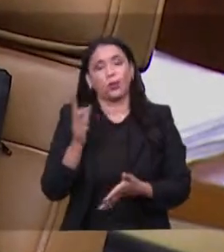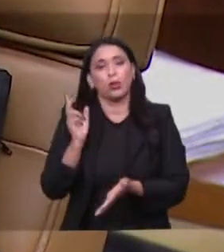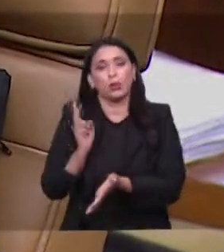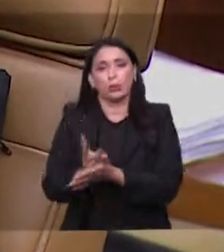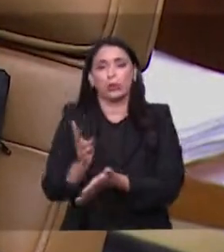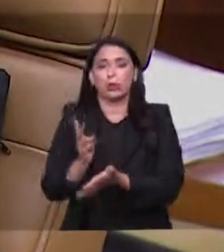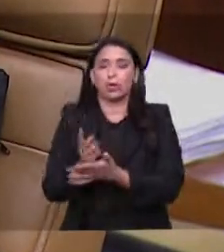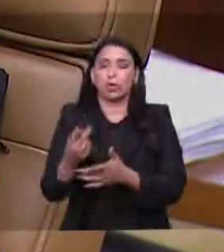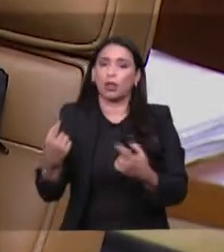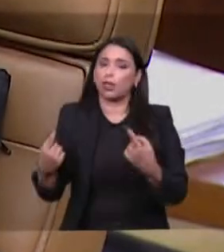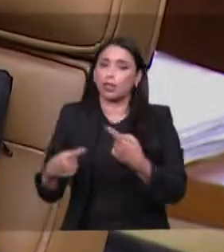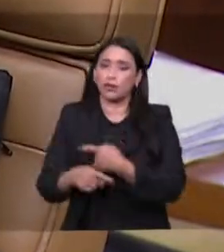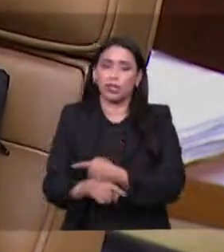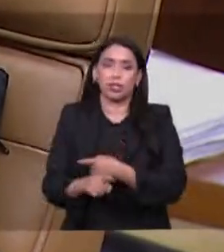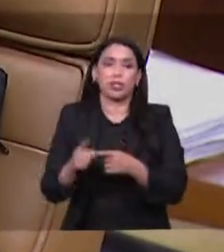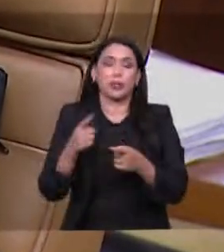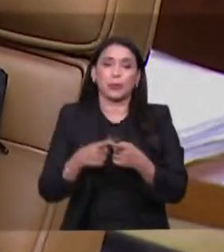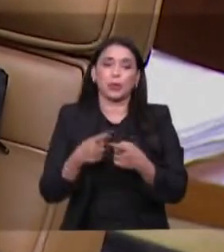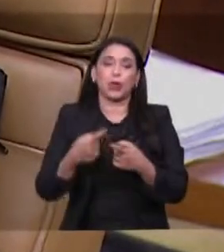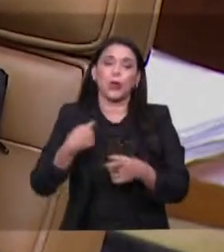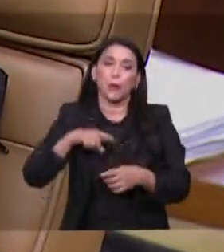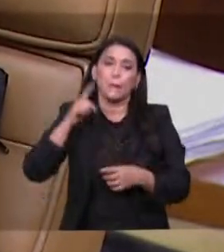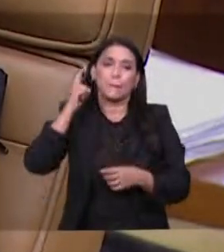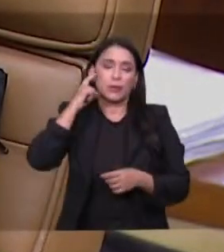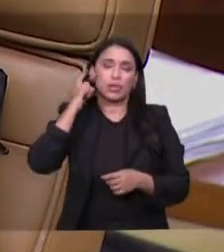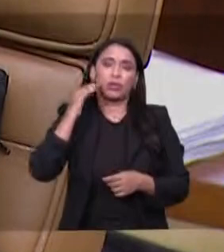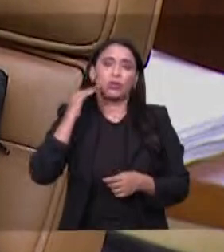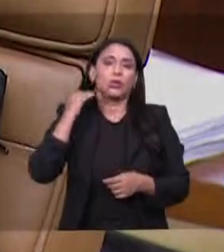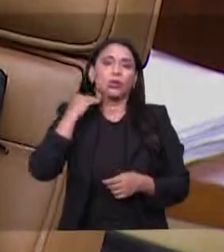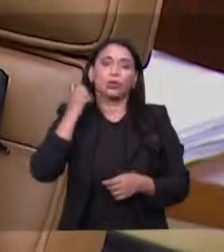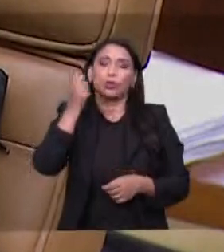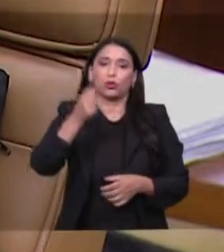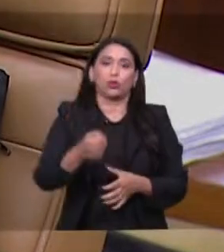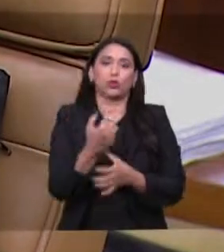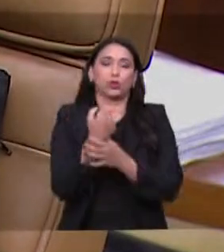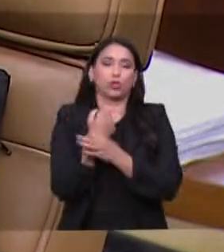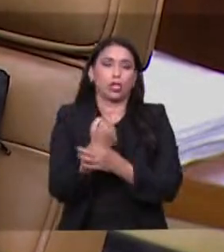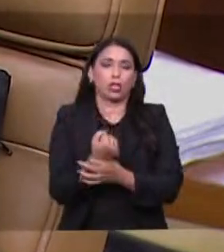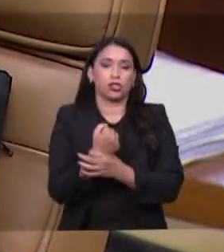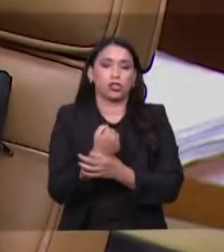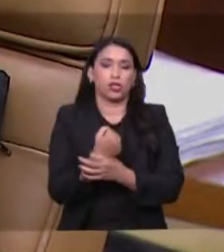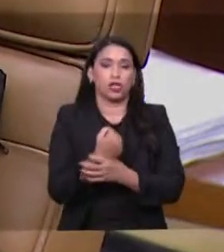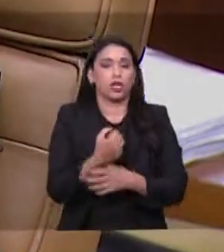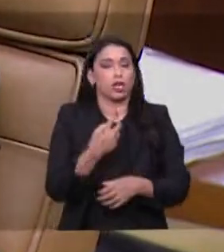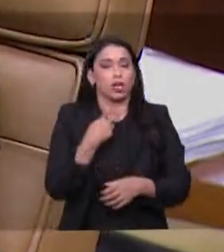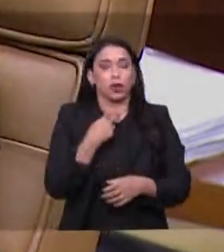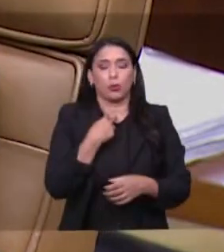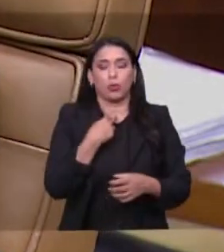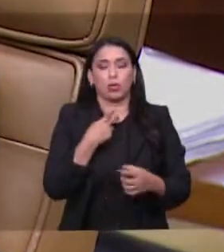a minha divergência, porque eu acho que o juiz de garantia não pode ser declarado inconstitucional.